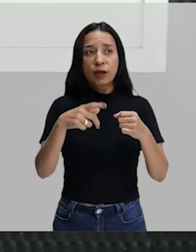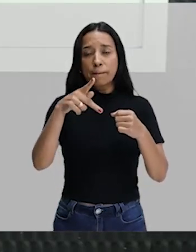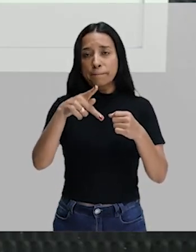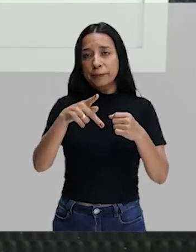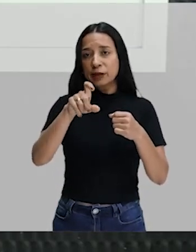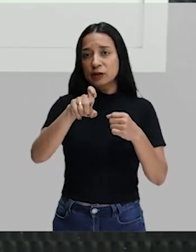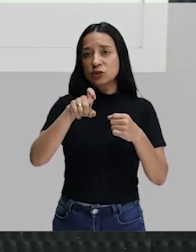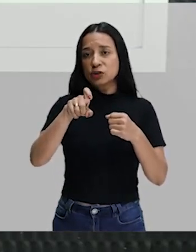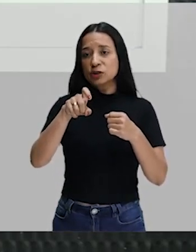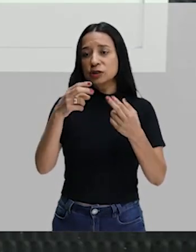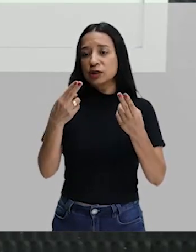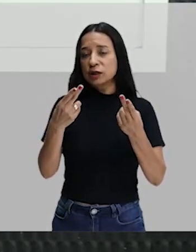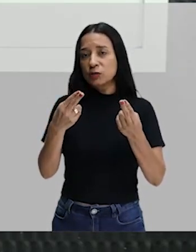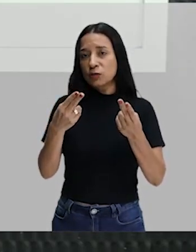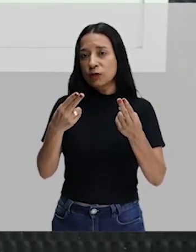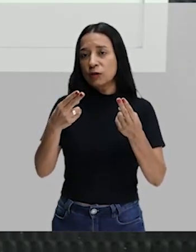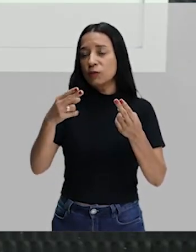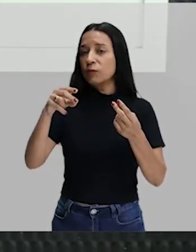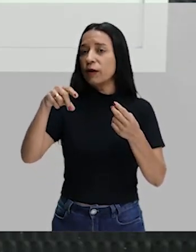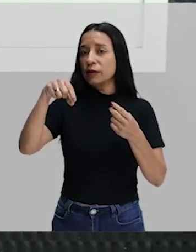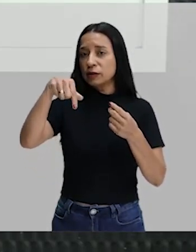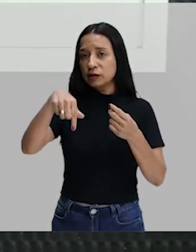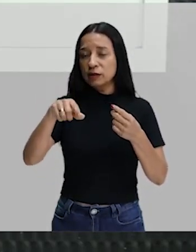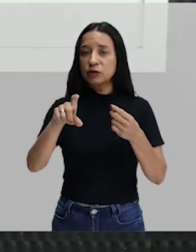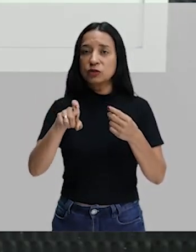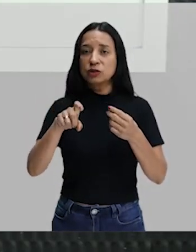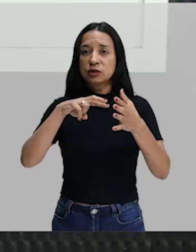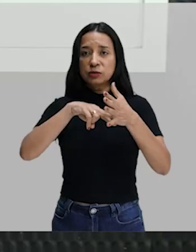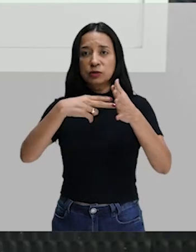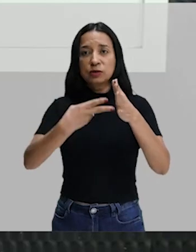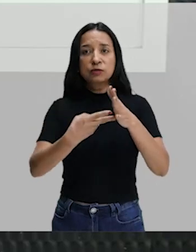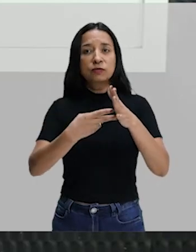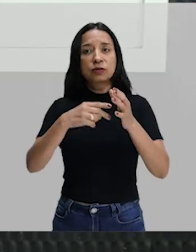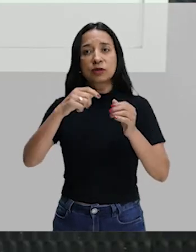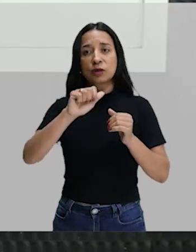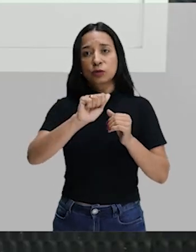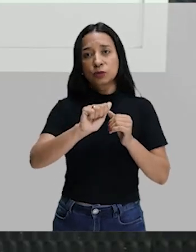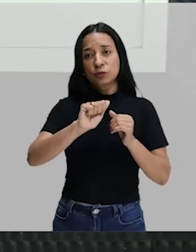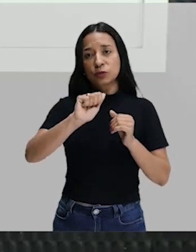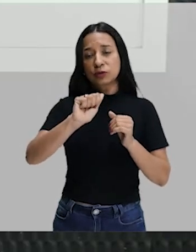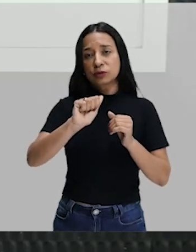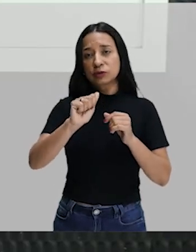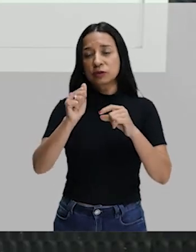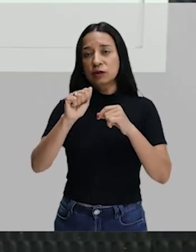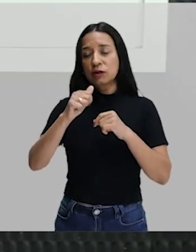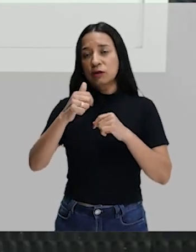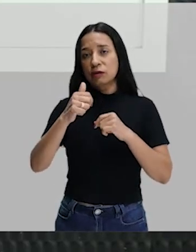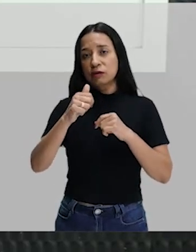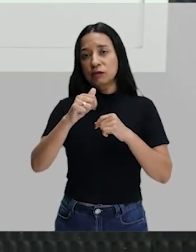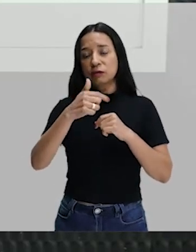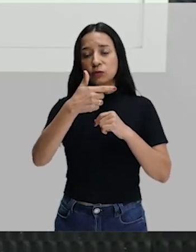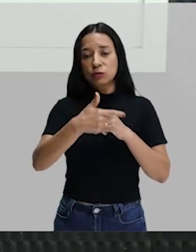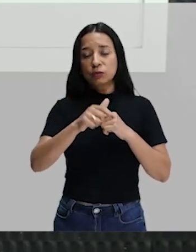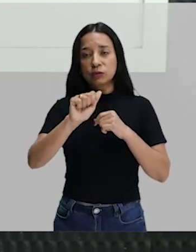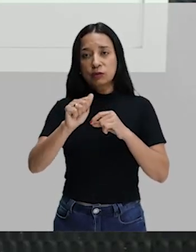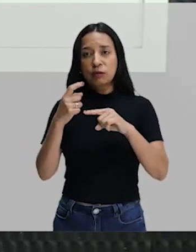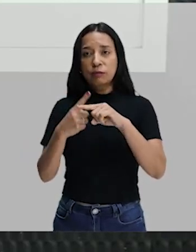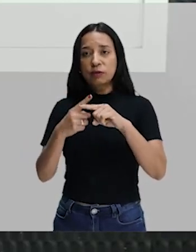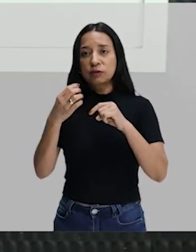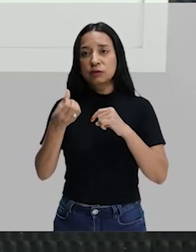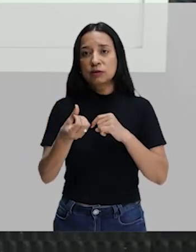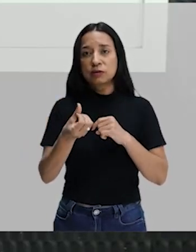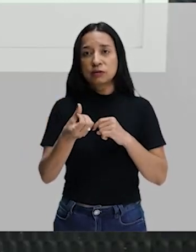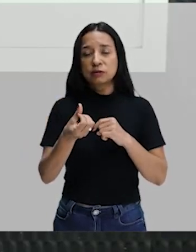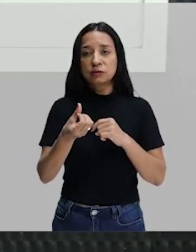é idêntico ao polinômio qx, isso quer dizer que esse 2a mais 6, 2a